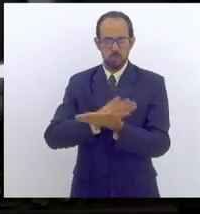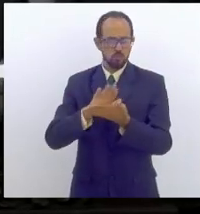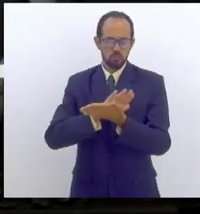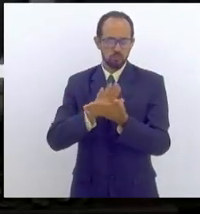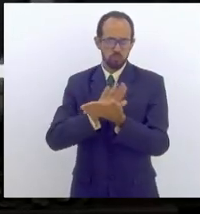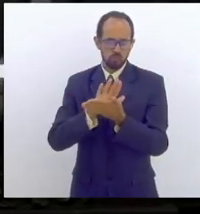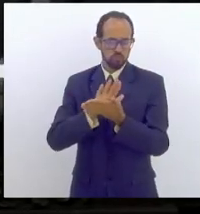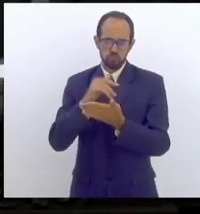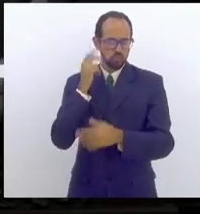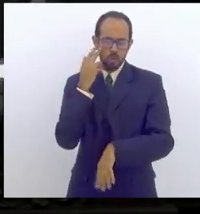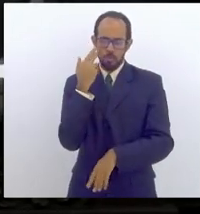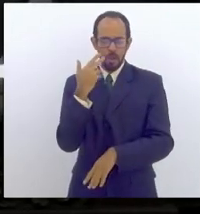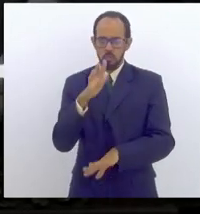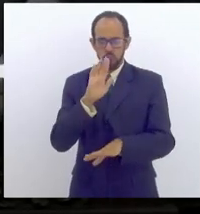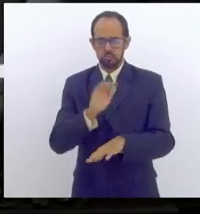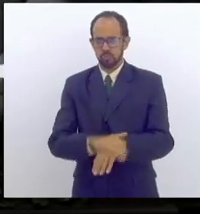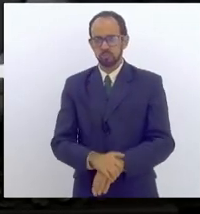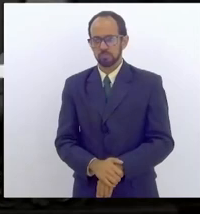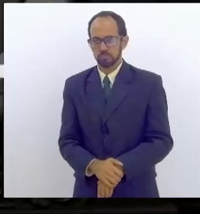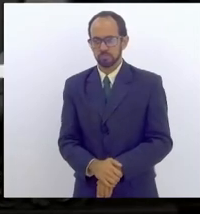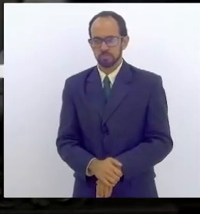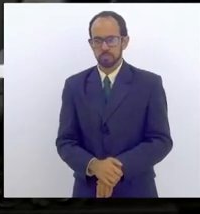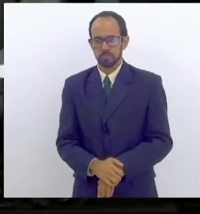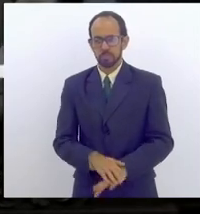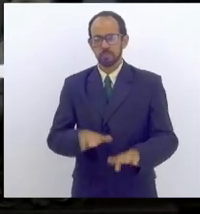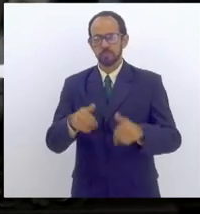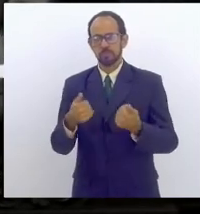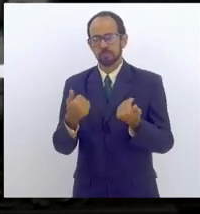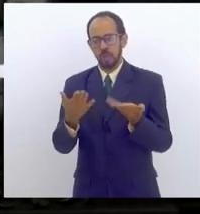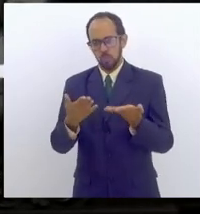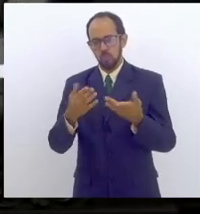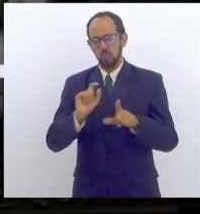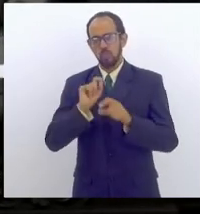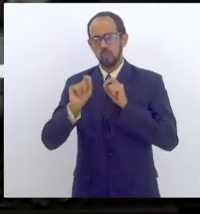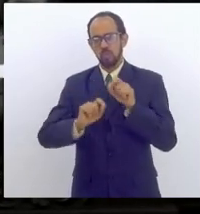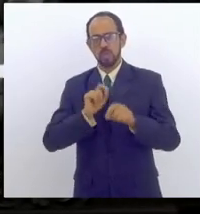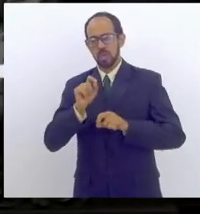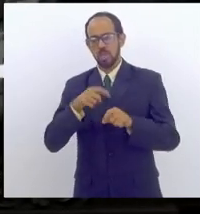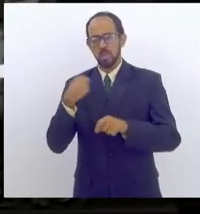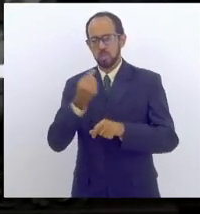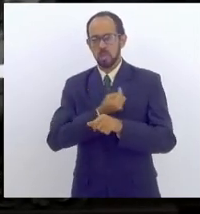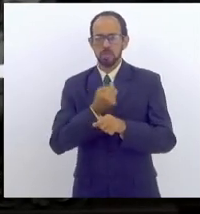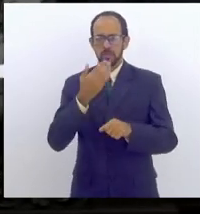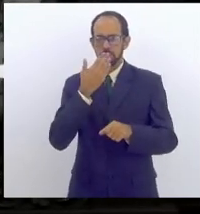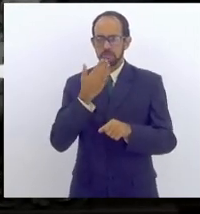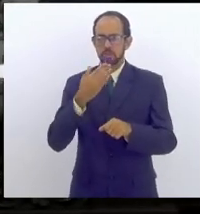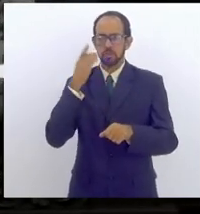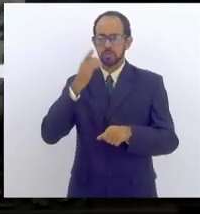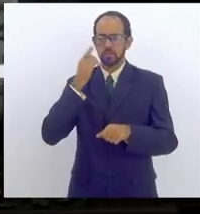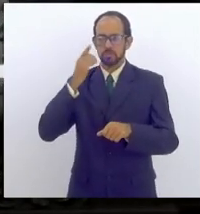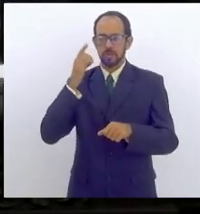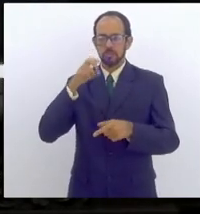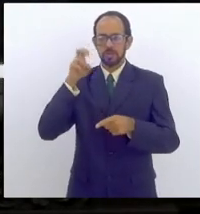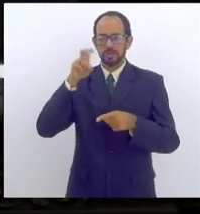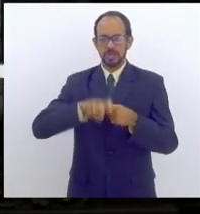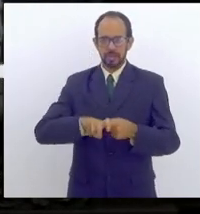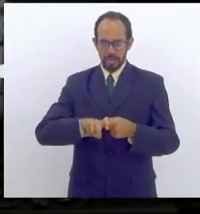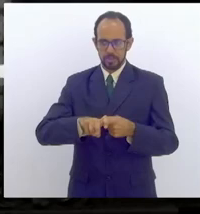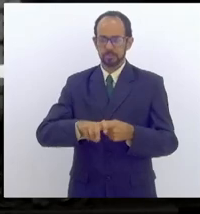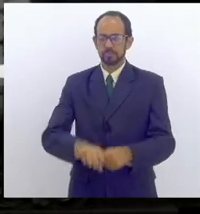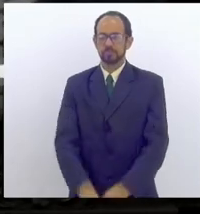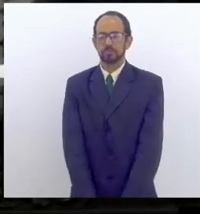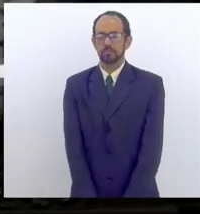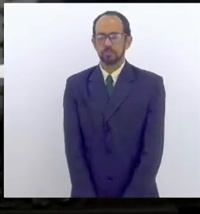assim. Então, nós vamos pedir para os deputados sentarem, né?